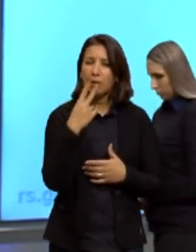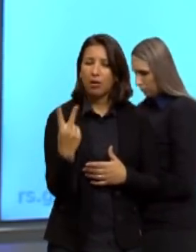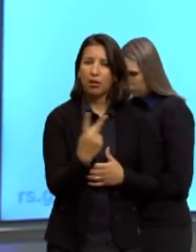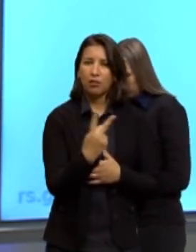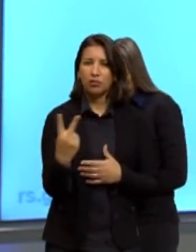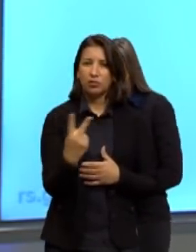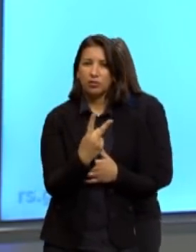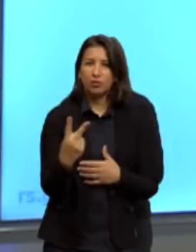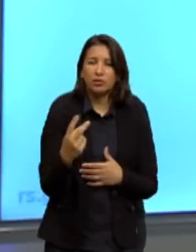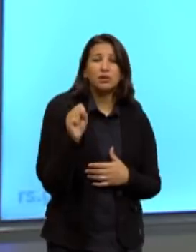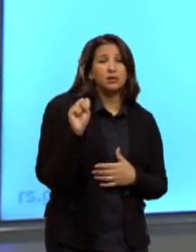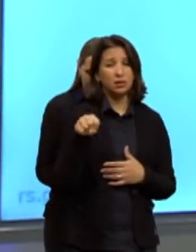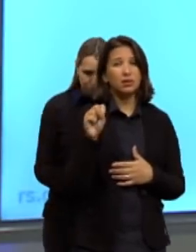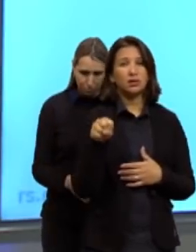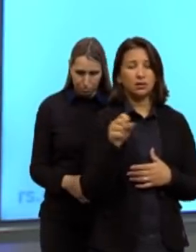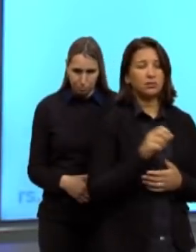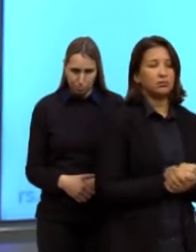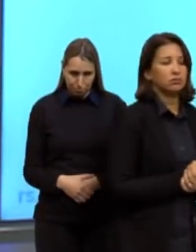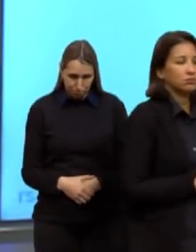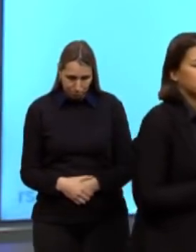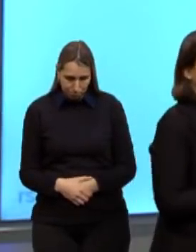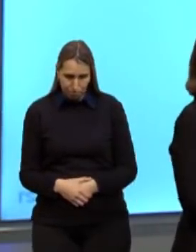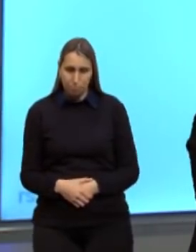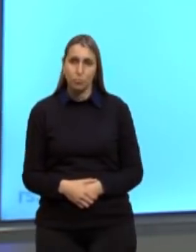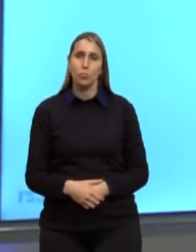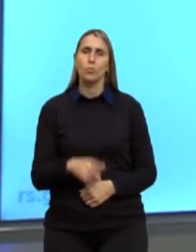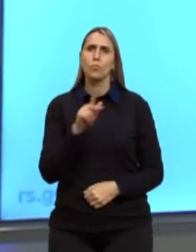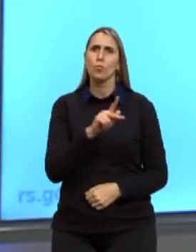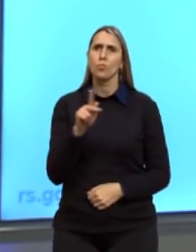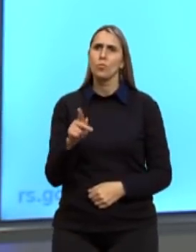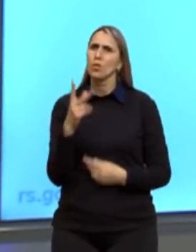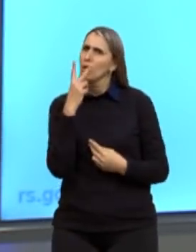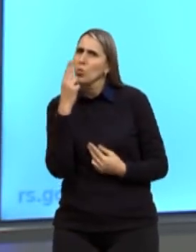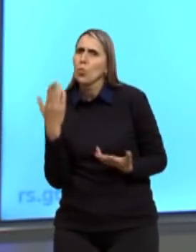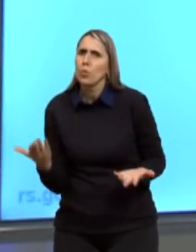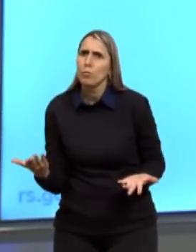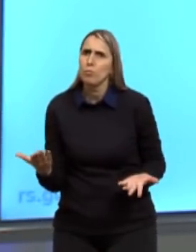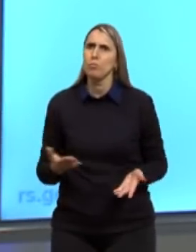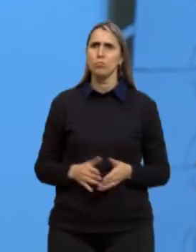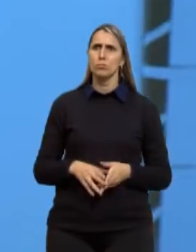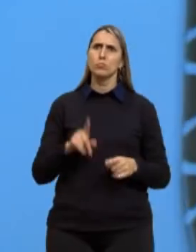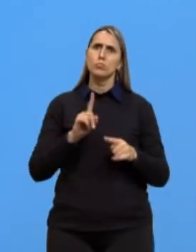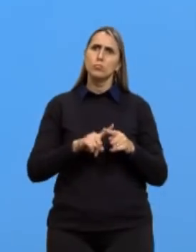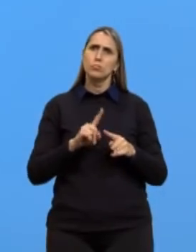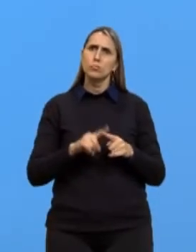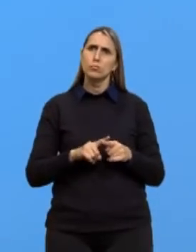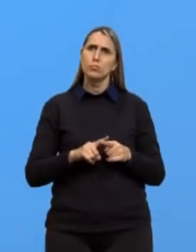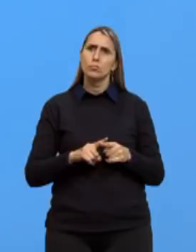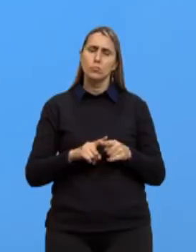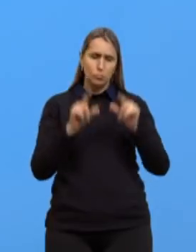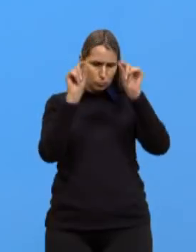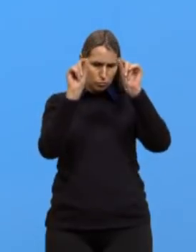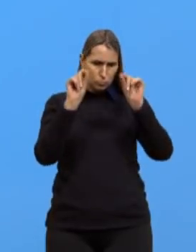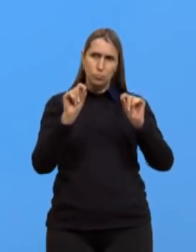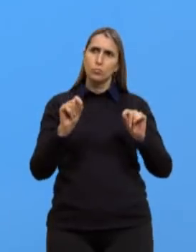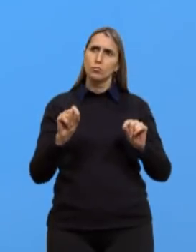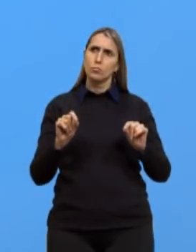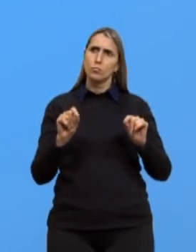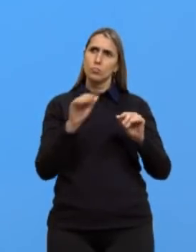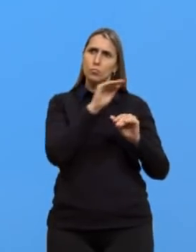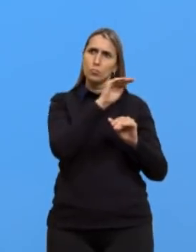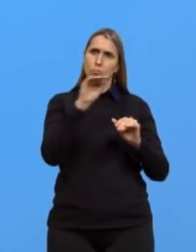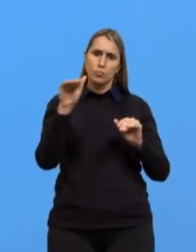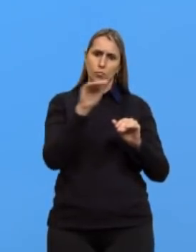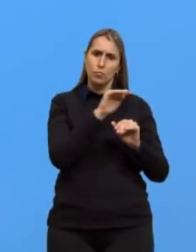coisa exatamente por quê que deu a mesma coisa e são segmentos que